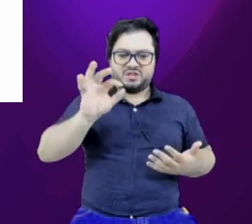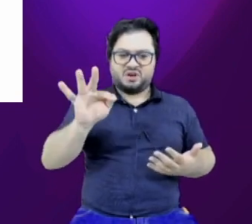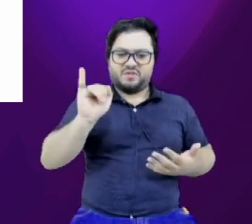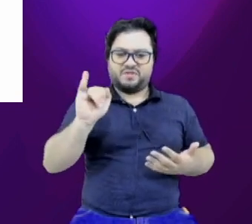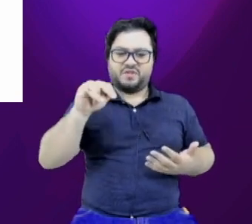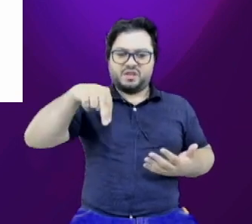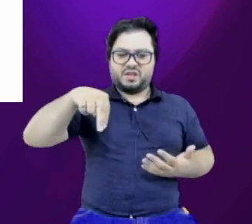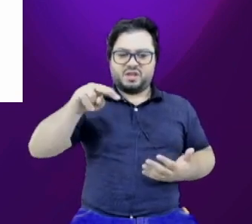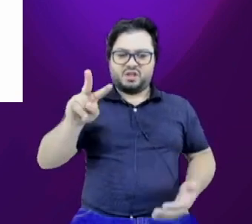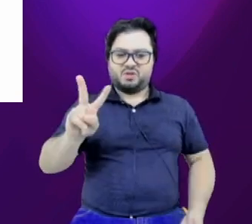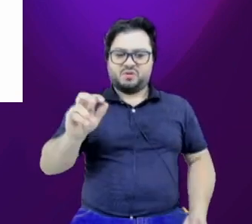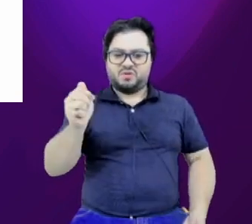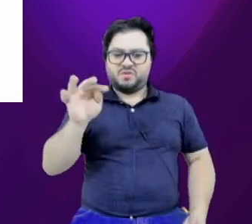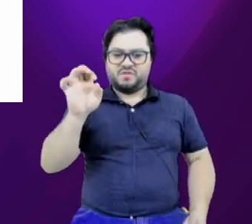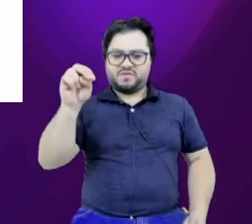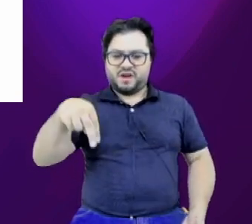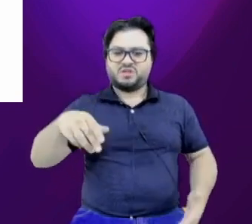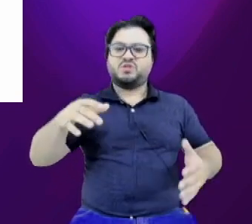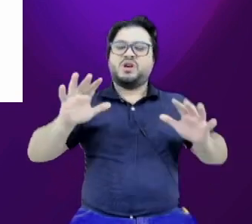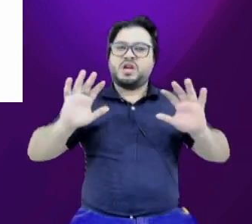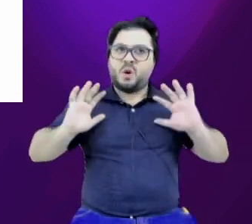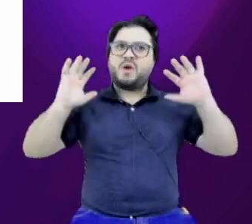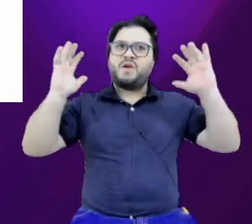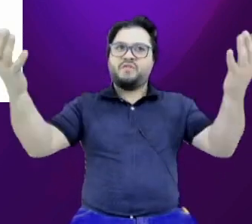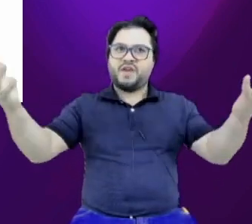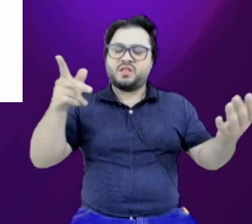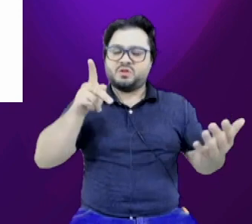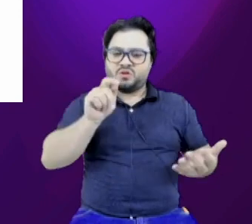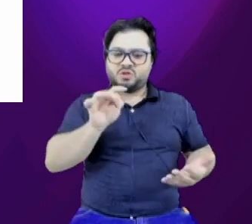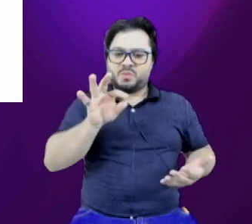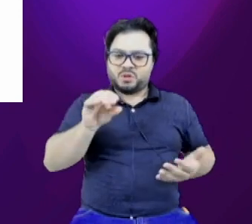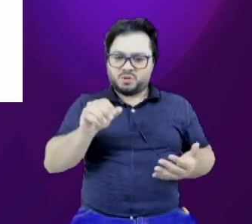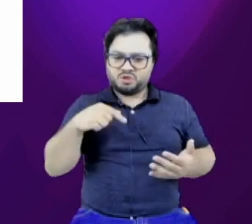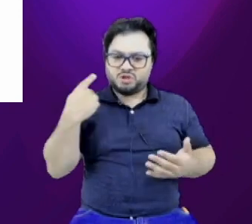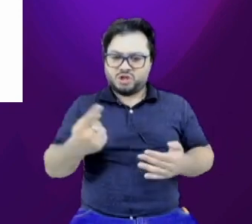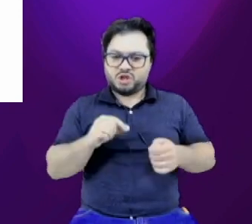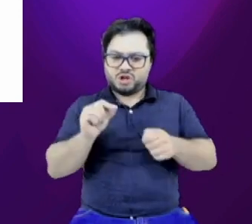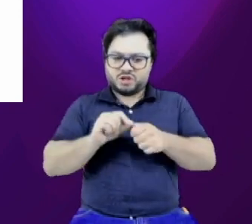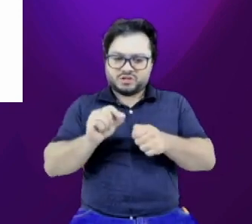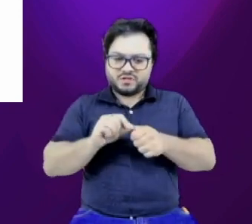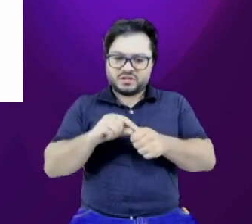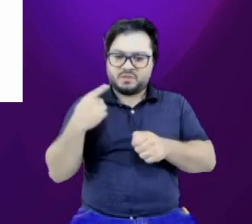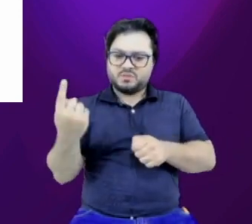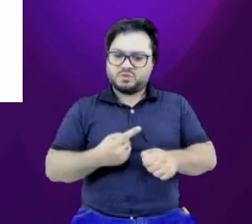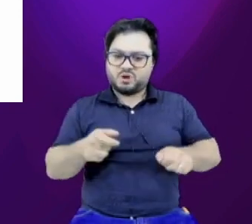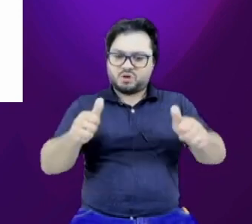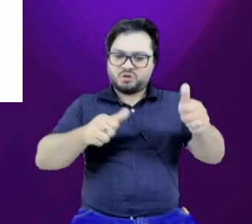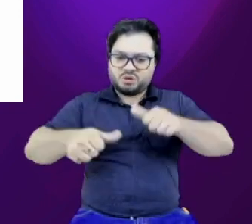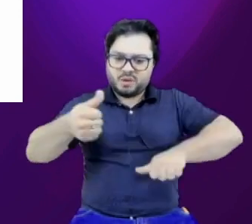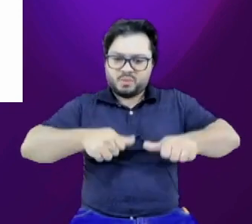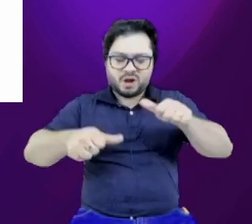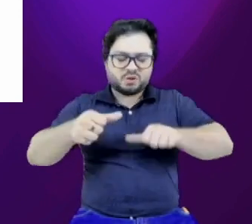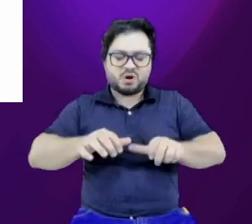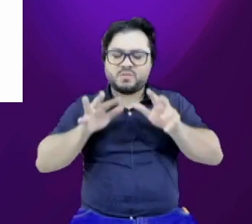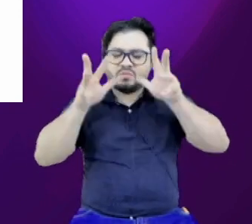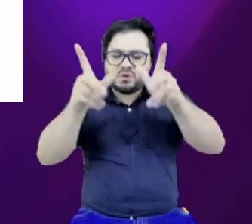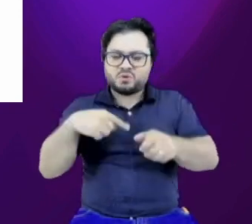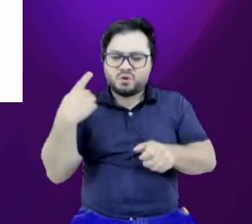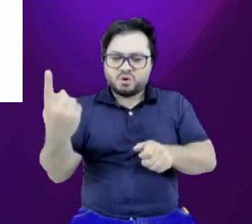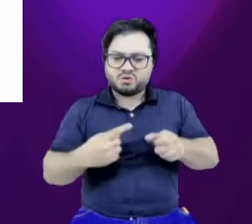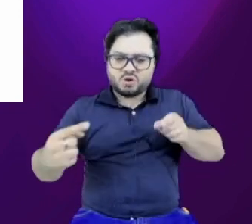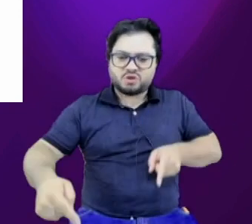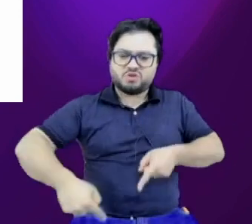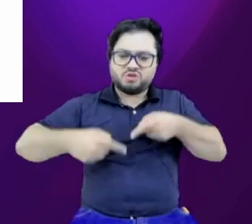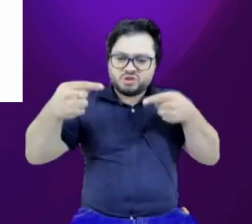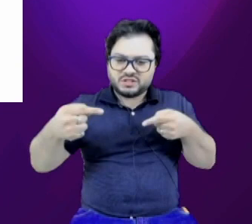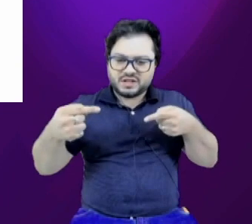grandes eventos de patologia digital, onde nós colocamos o nosso laboratório, todos os nossos